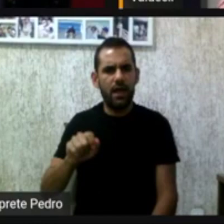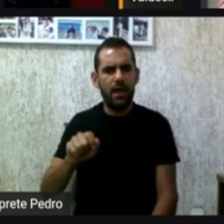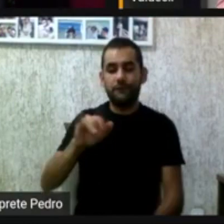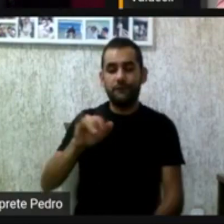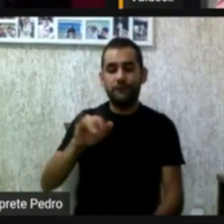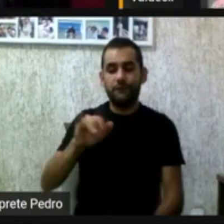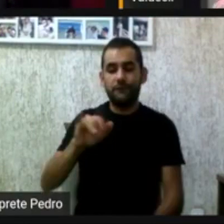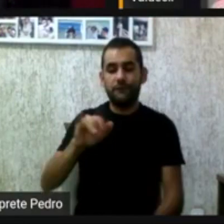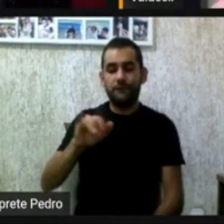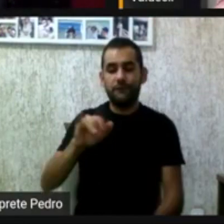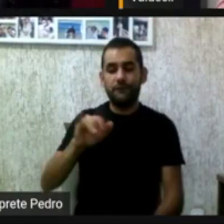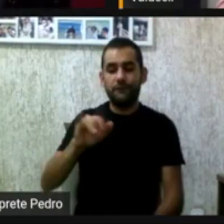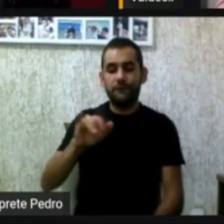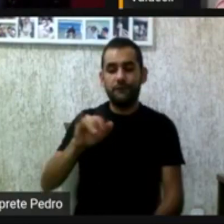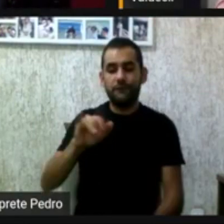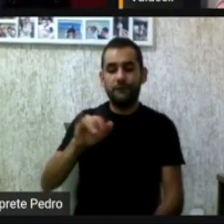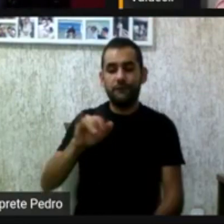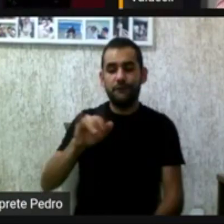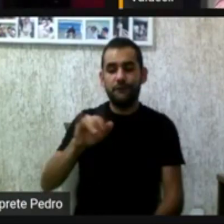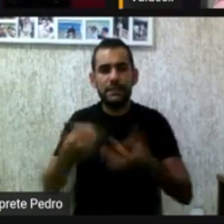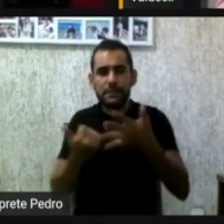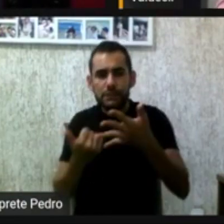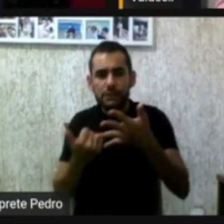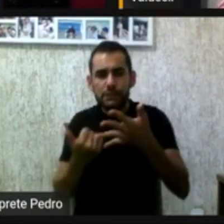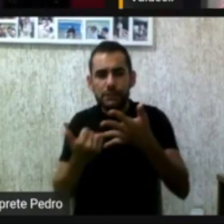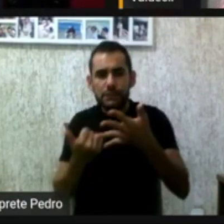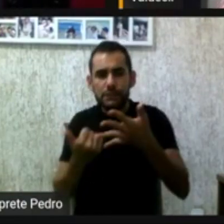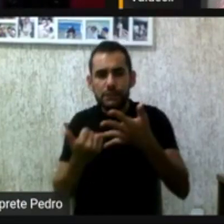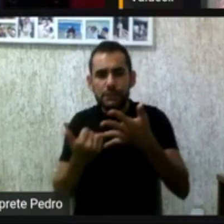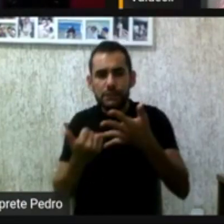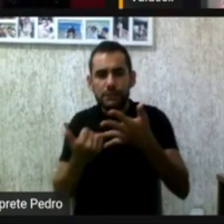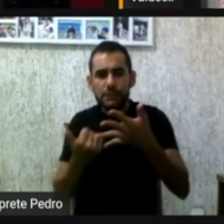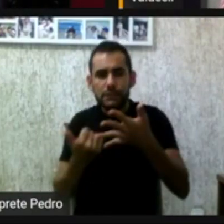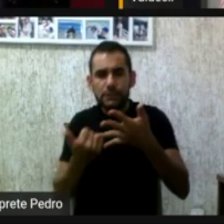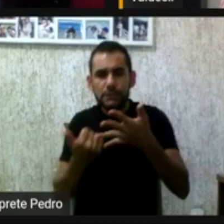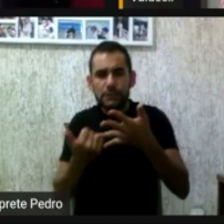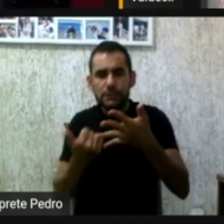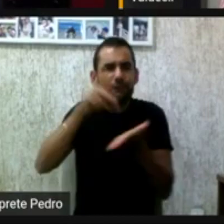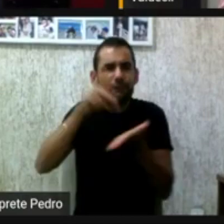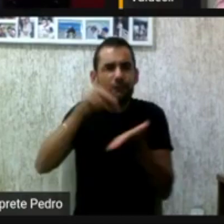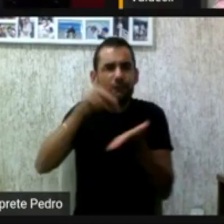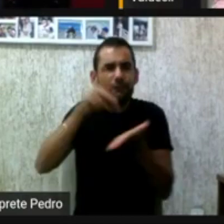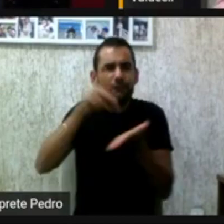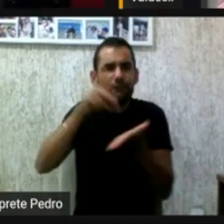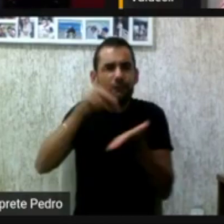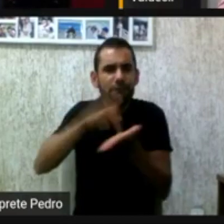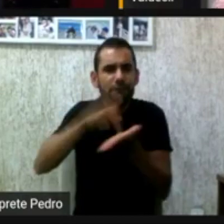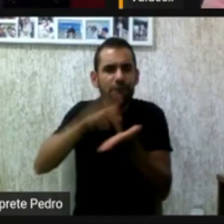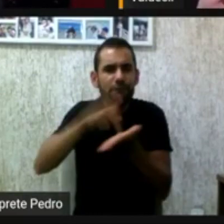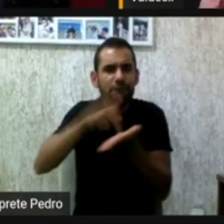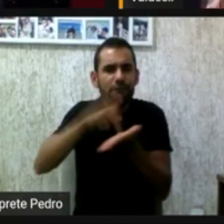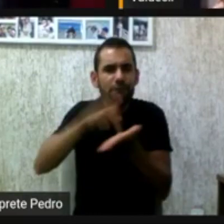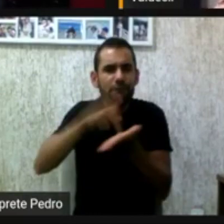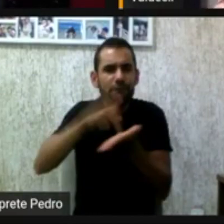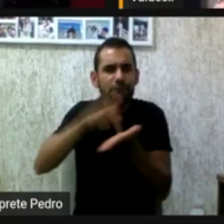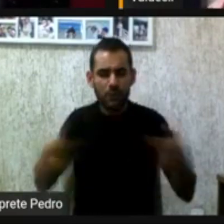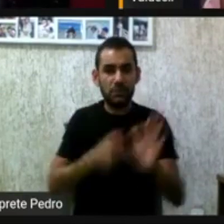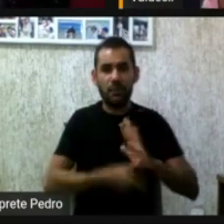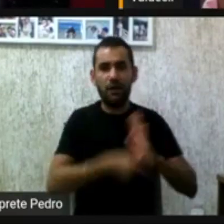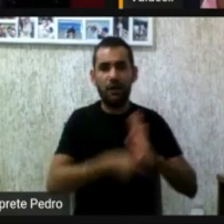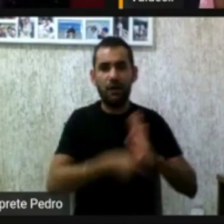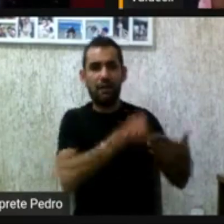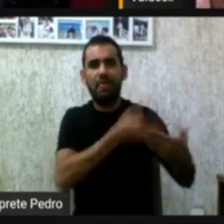seria a hora de priorizar, refazer o que já estava pronto? Será que não teria que